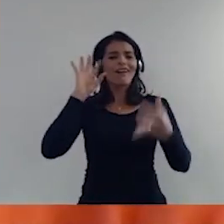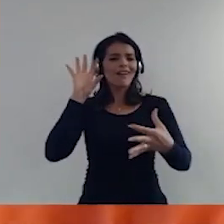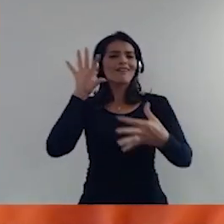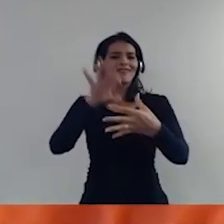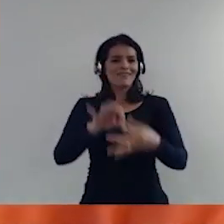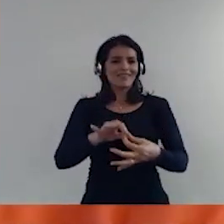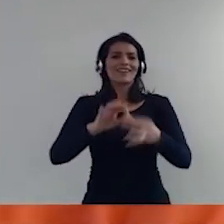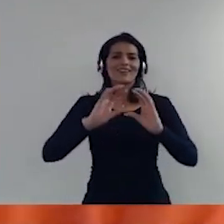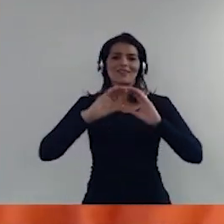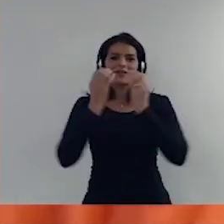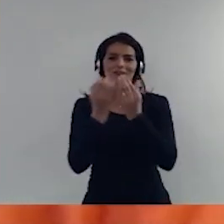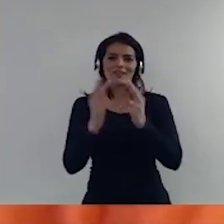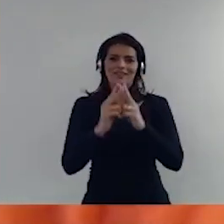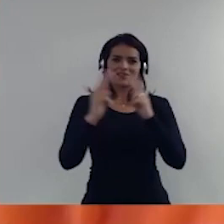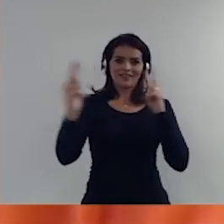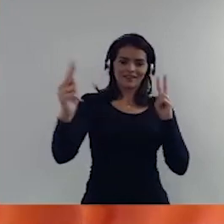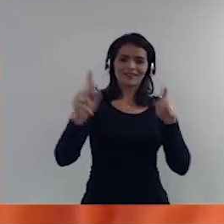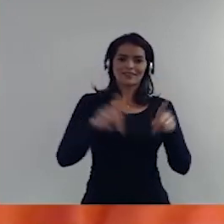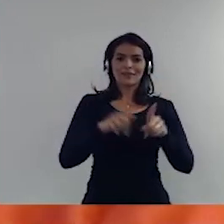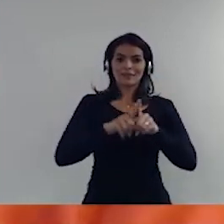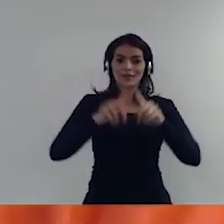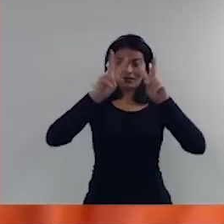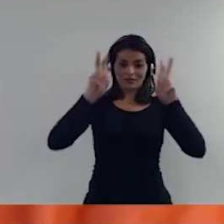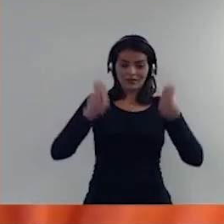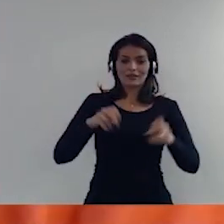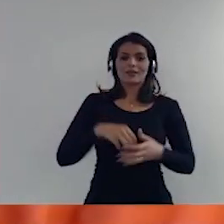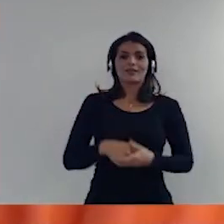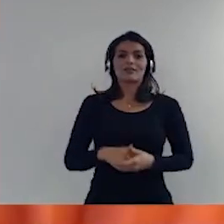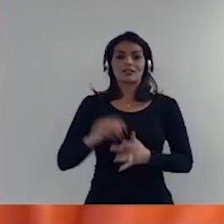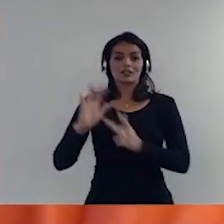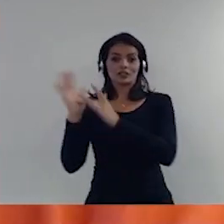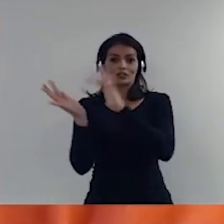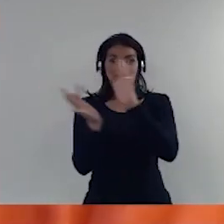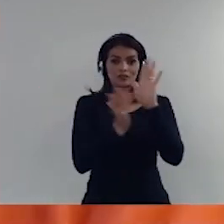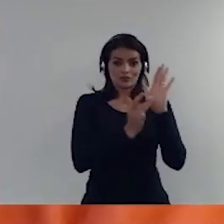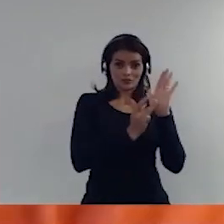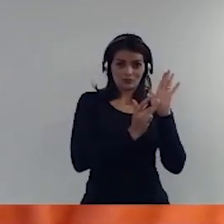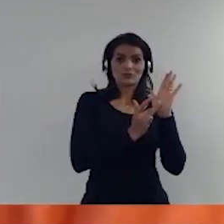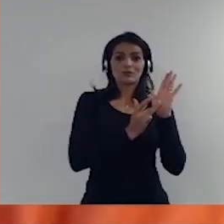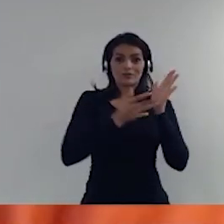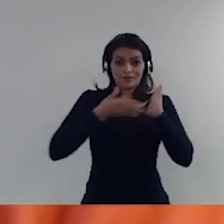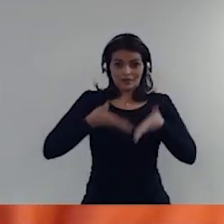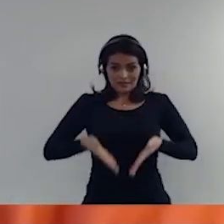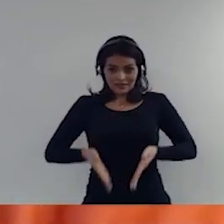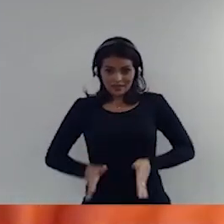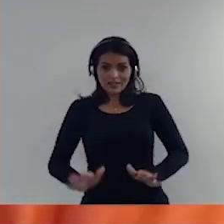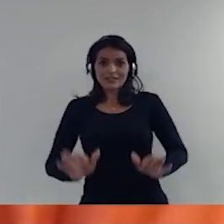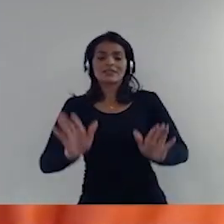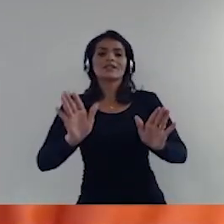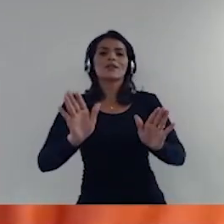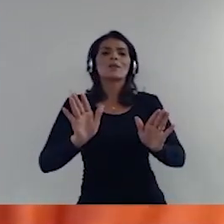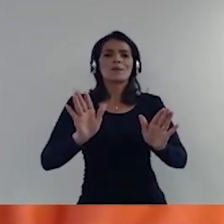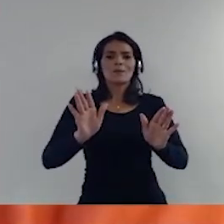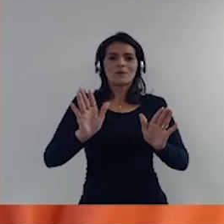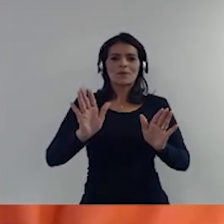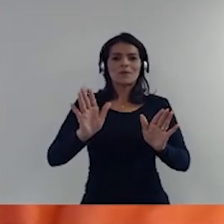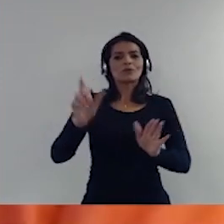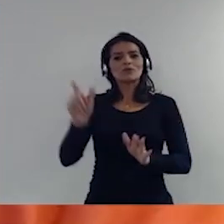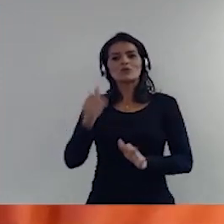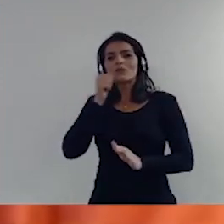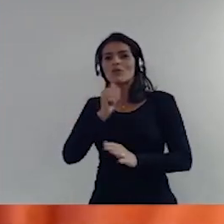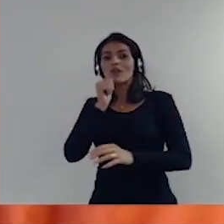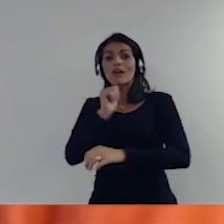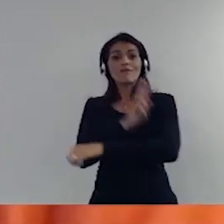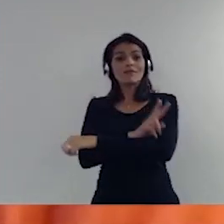OAB Nacional e tem a ver com esse painel. O Messias nasceu de uma virgem. O grande pensador grego nunca escreveu um livro. A